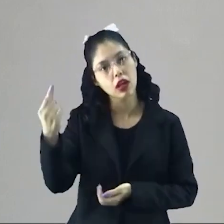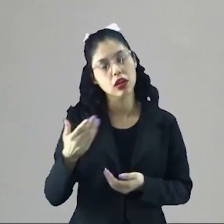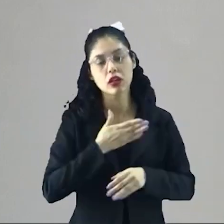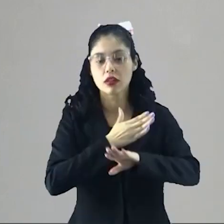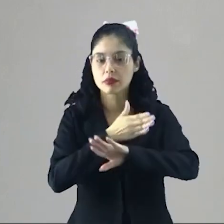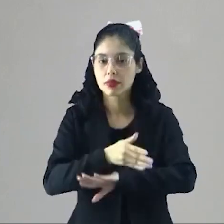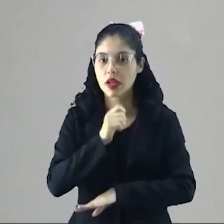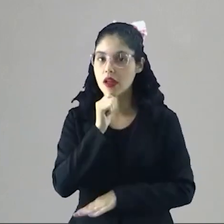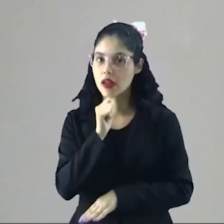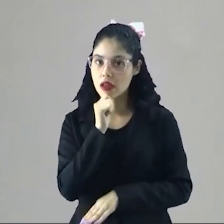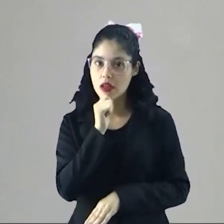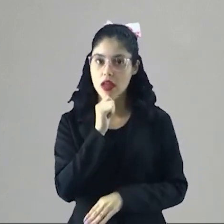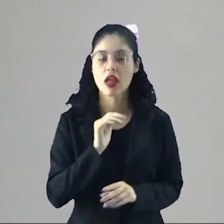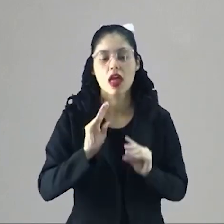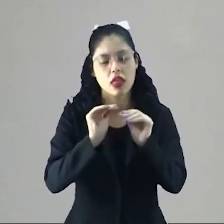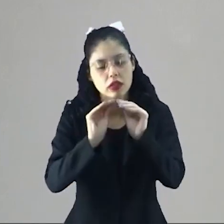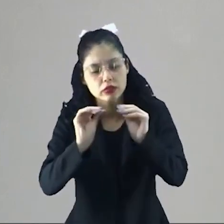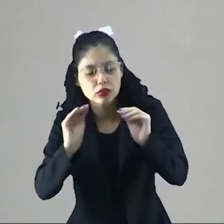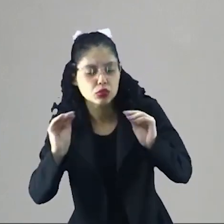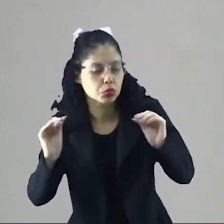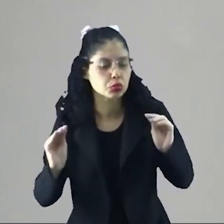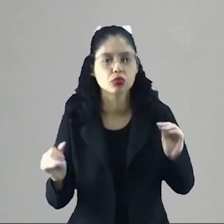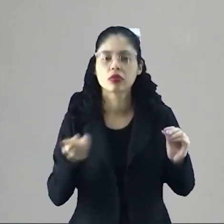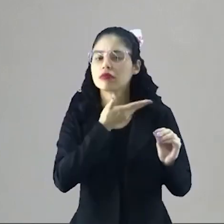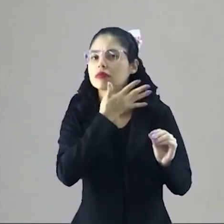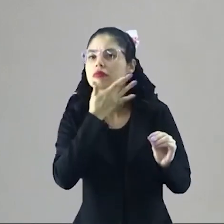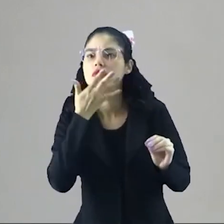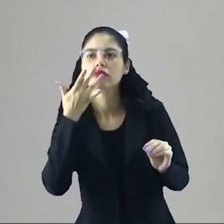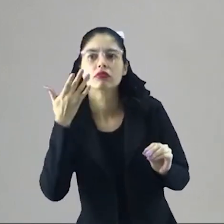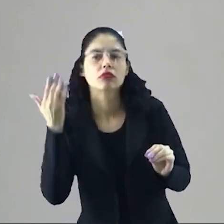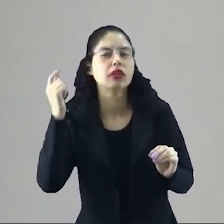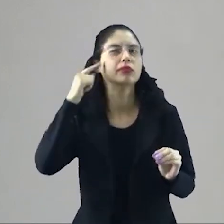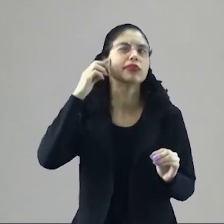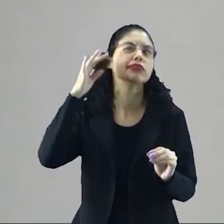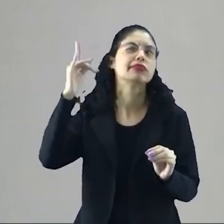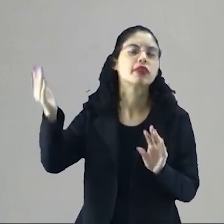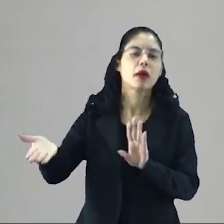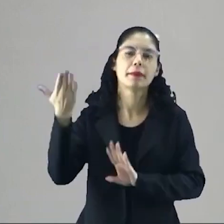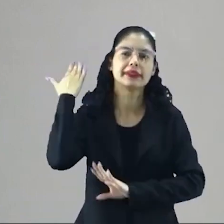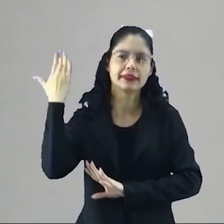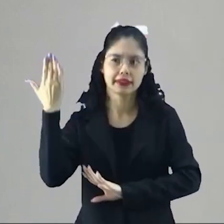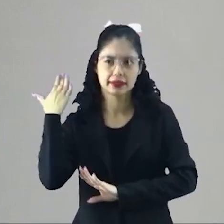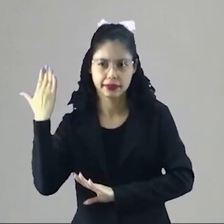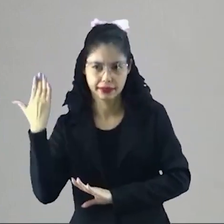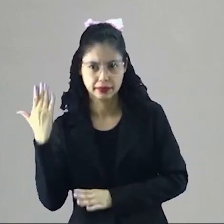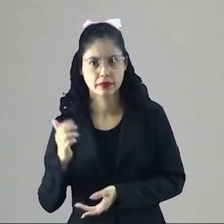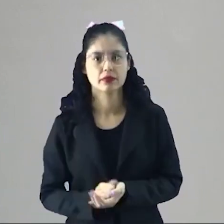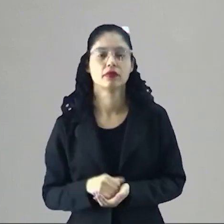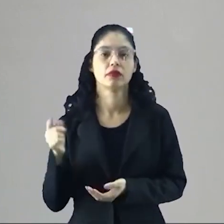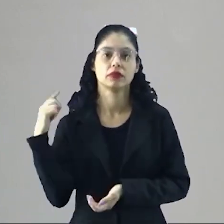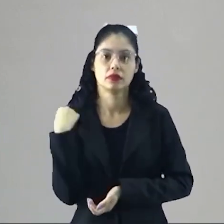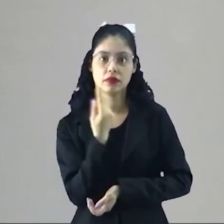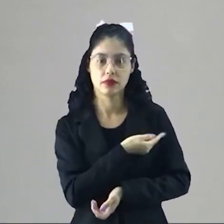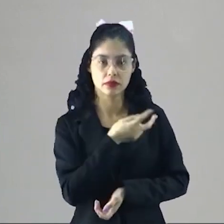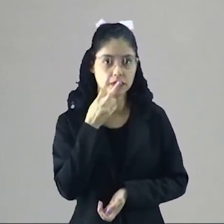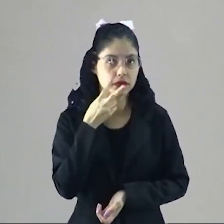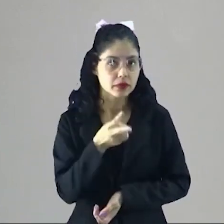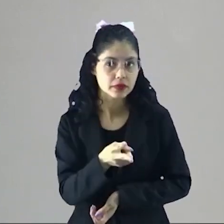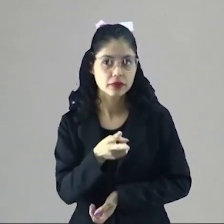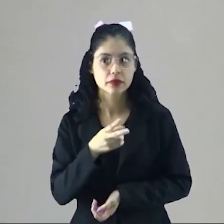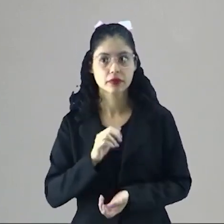quer passar. Se é textura, se é um odor, se é uma lembrança do passado. Então, nós vamos olhar